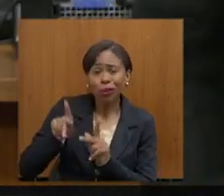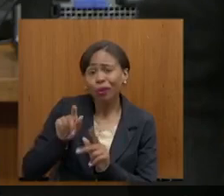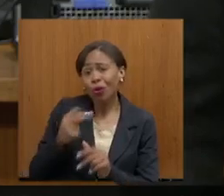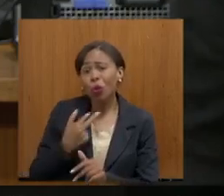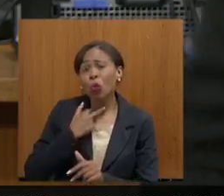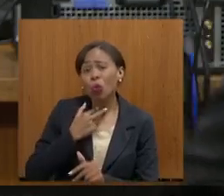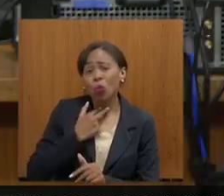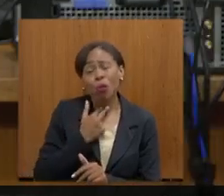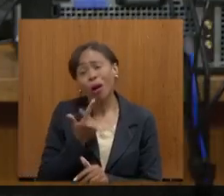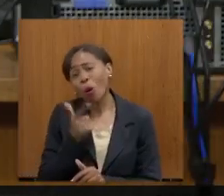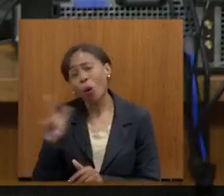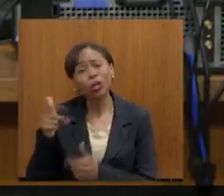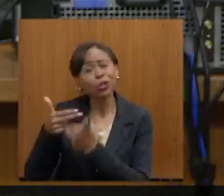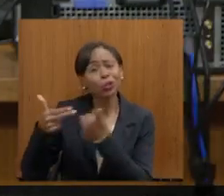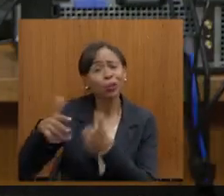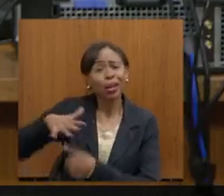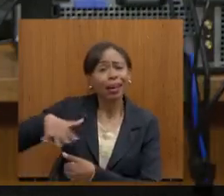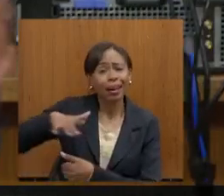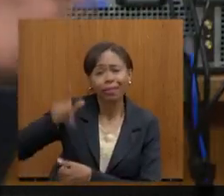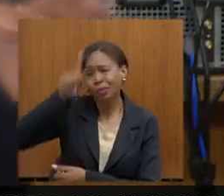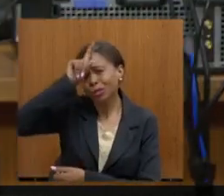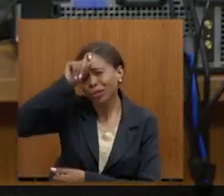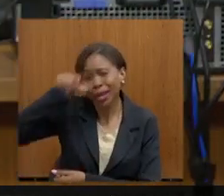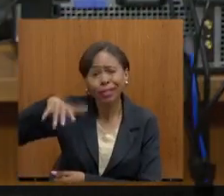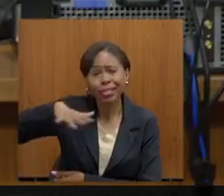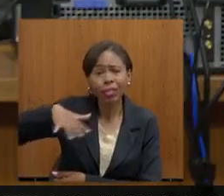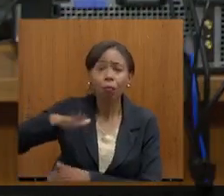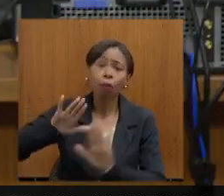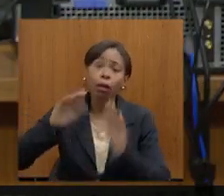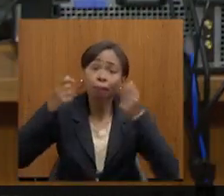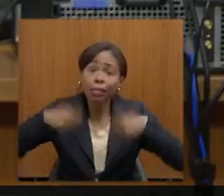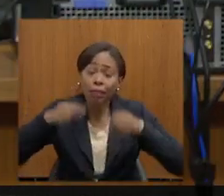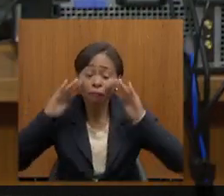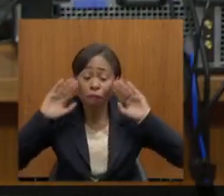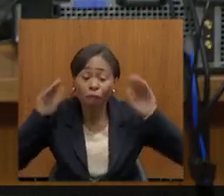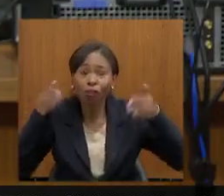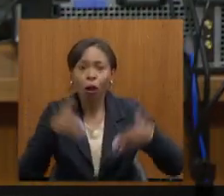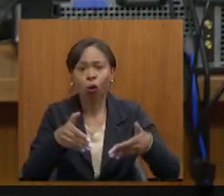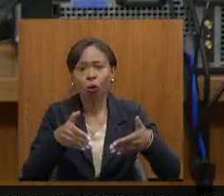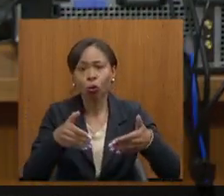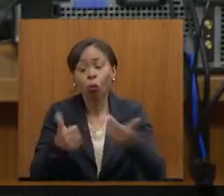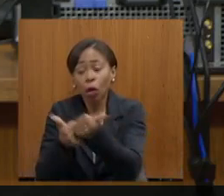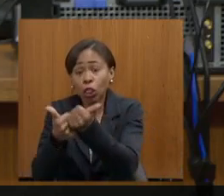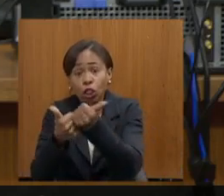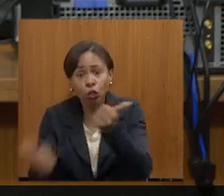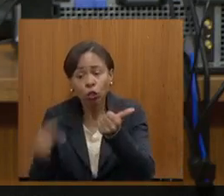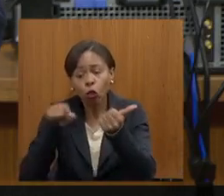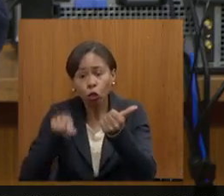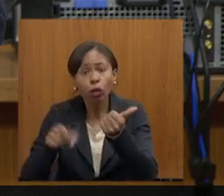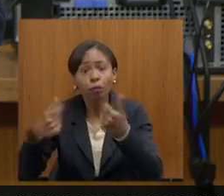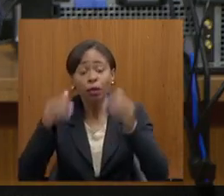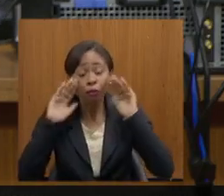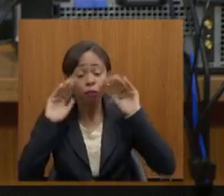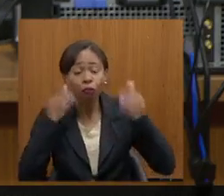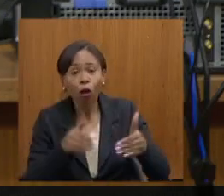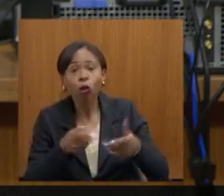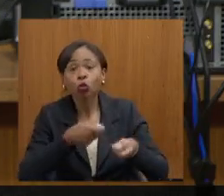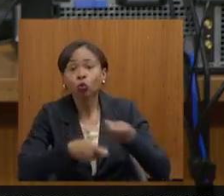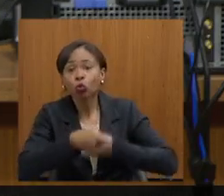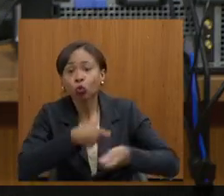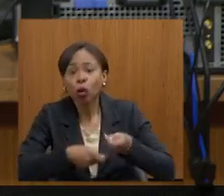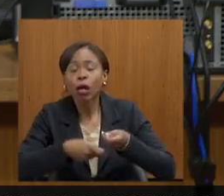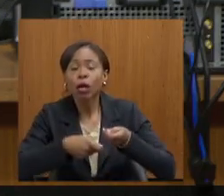lado e que os problemas dos hospitais da região não tem que ter foco nós precisamos de uma diretoria focada no agronegócio